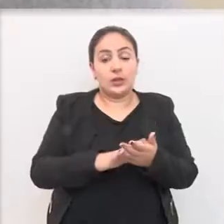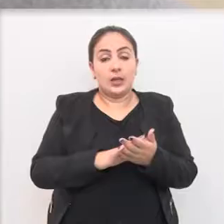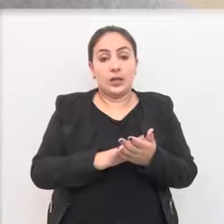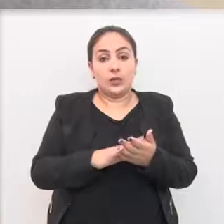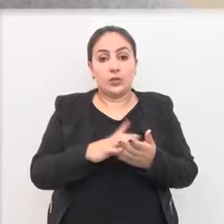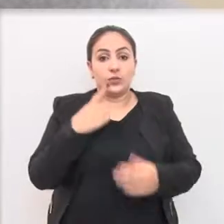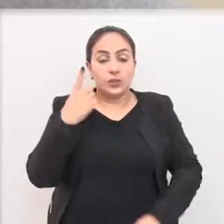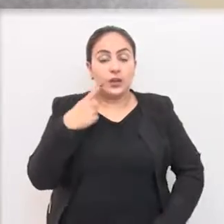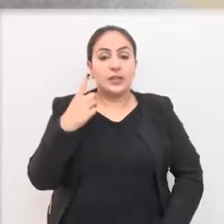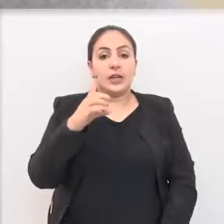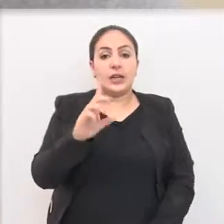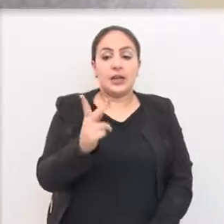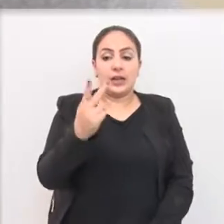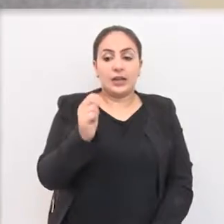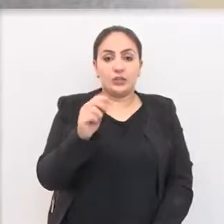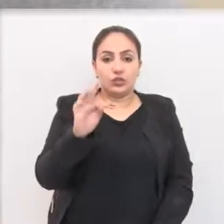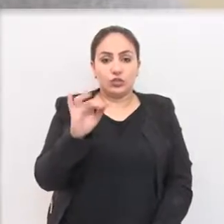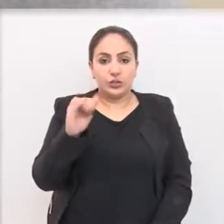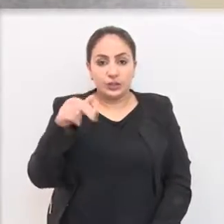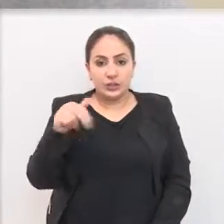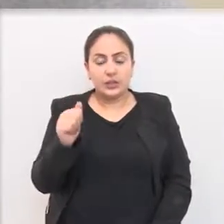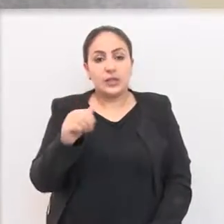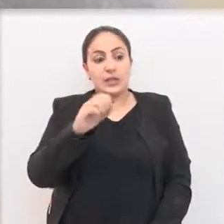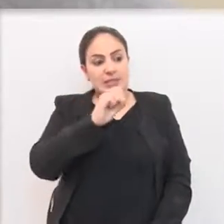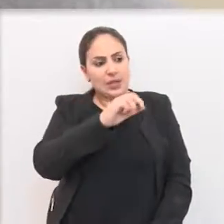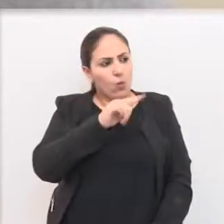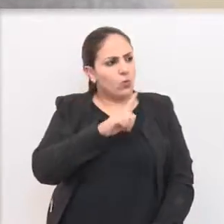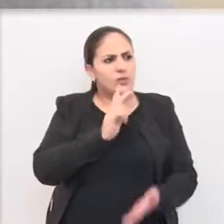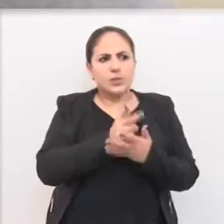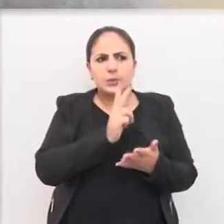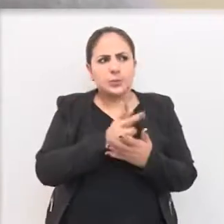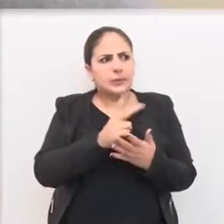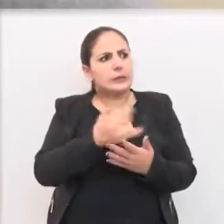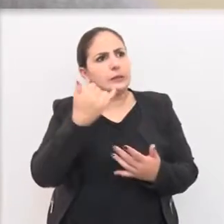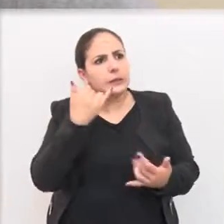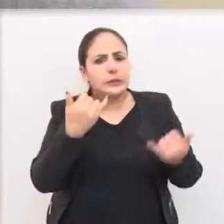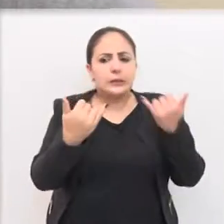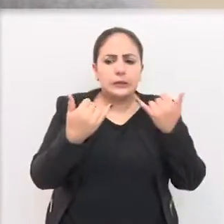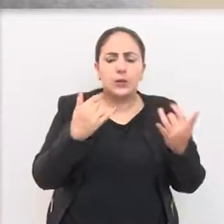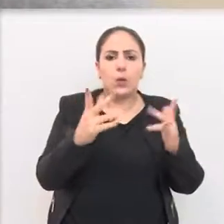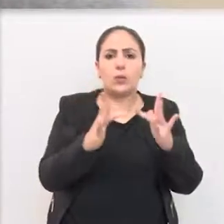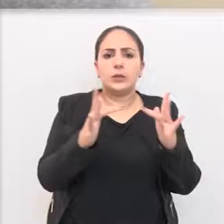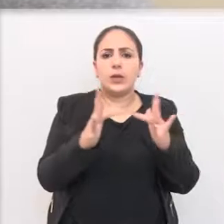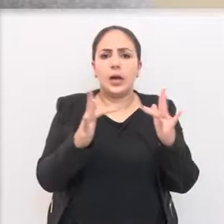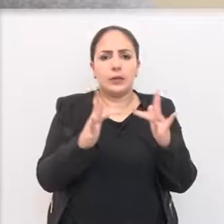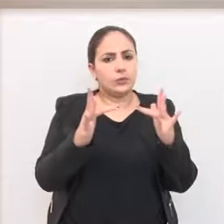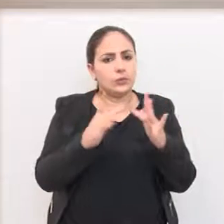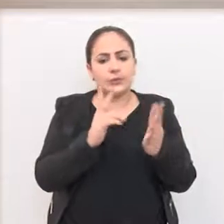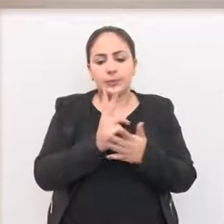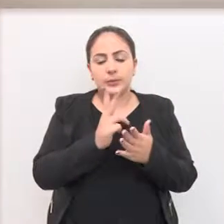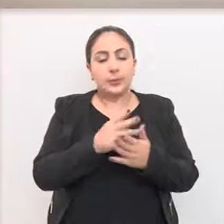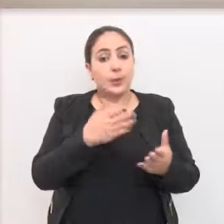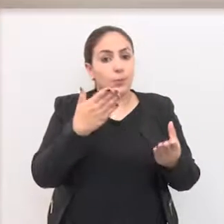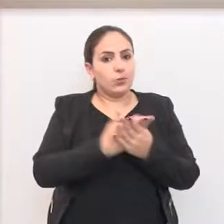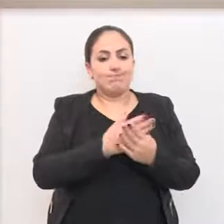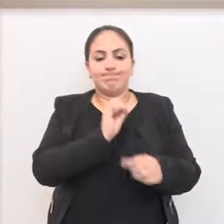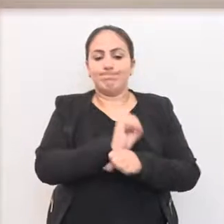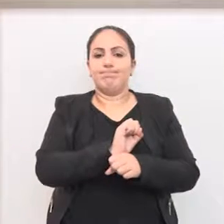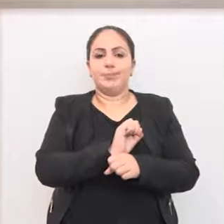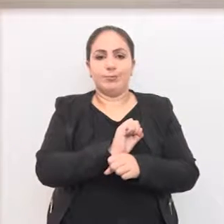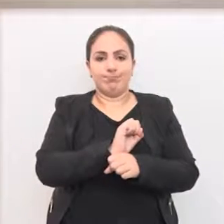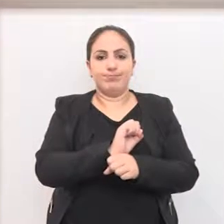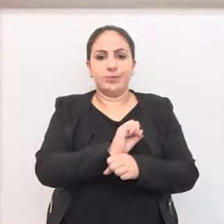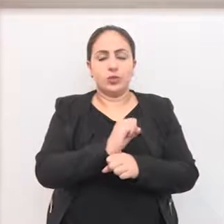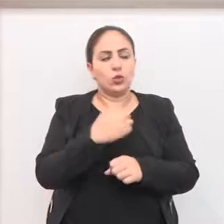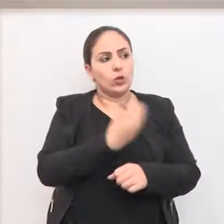Catiane, com o Saul Spinelli, sem cessar, todo dia um liga para o outro, para ver, né? Então é um processo que a gente não